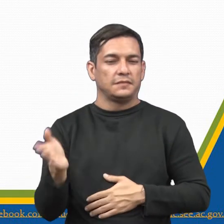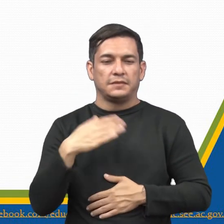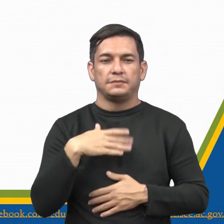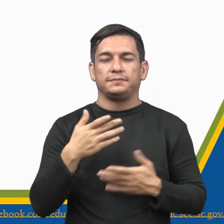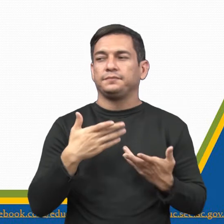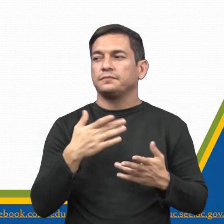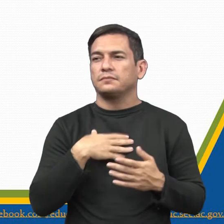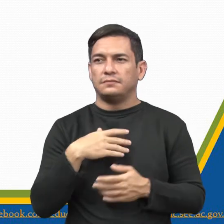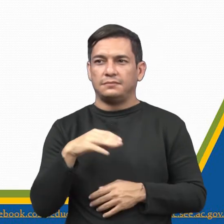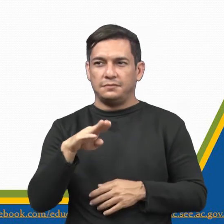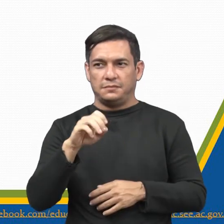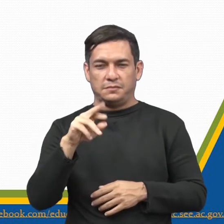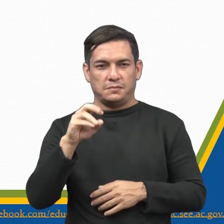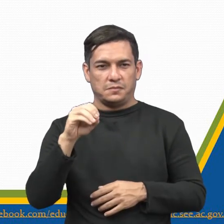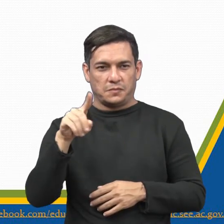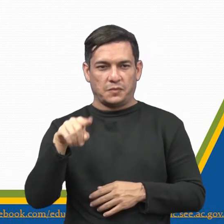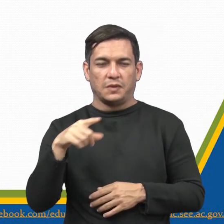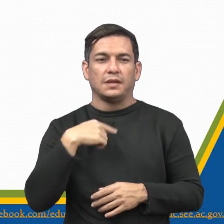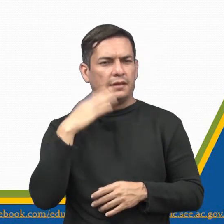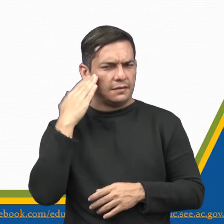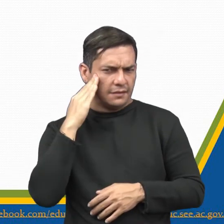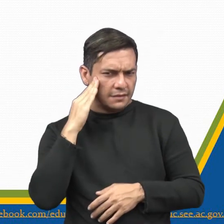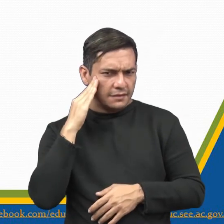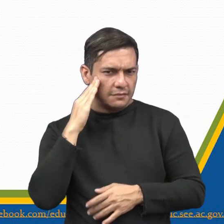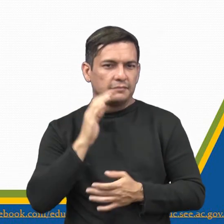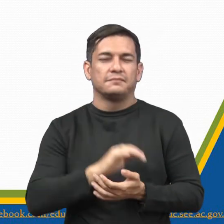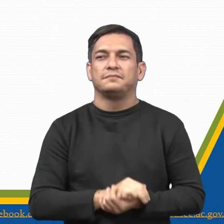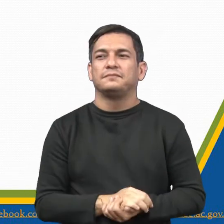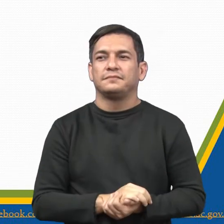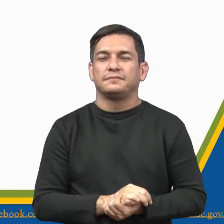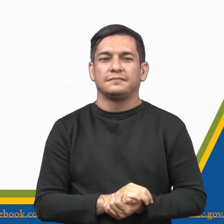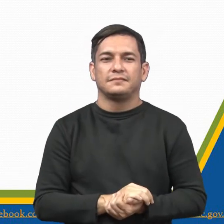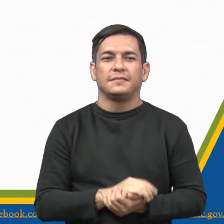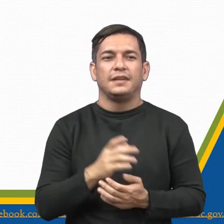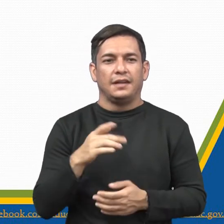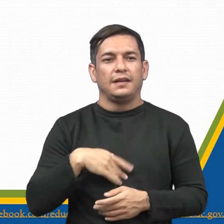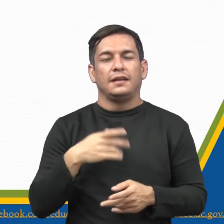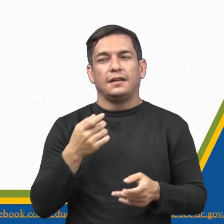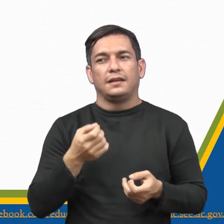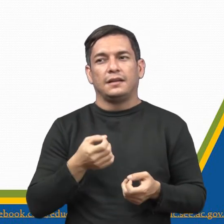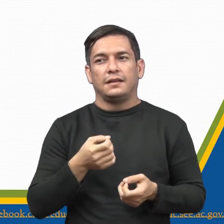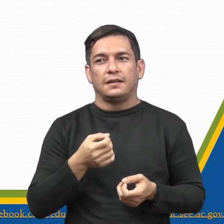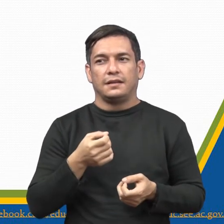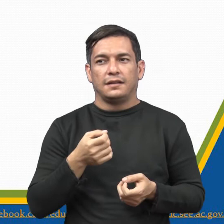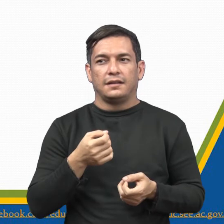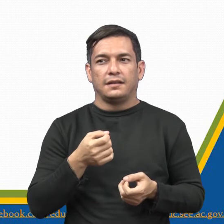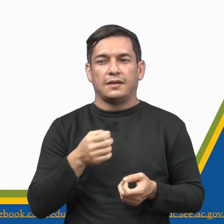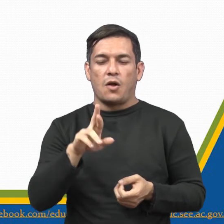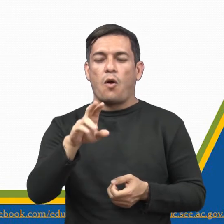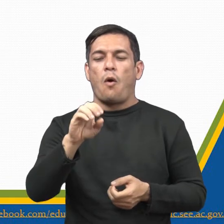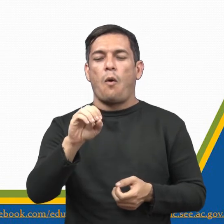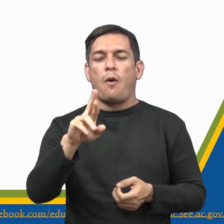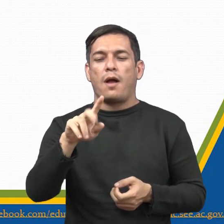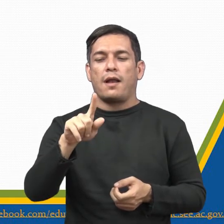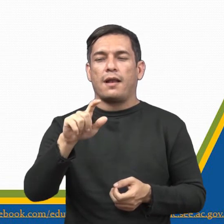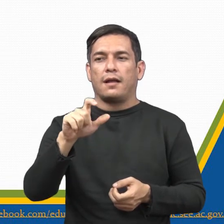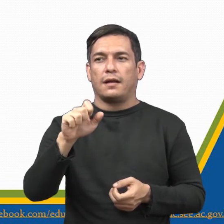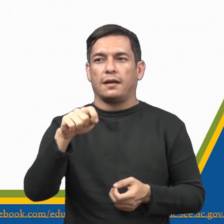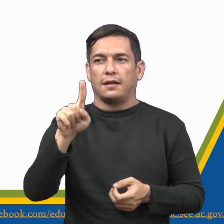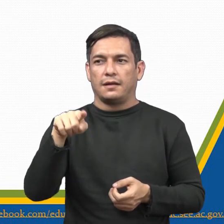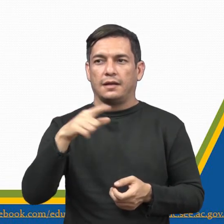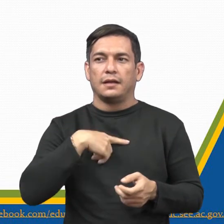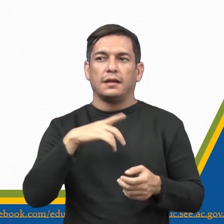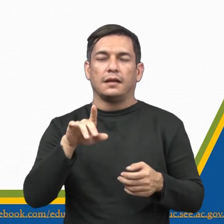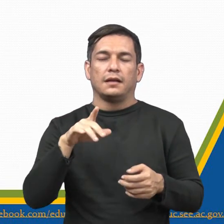zoar. Morou, quer dizer, entendeu? Então essas são as expressões aí, rolé, que é